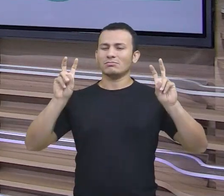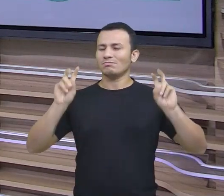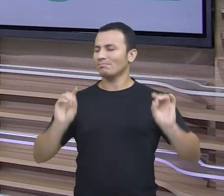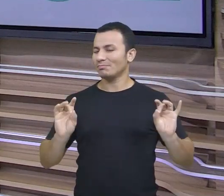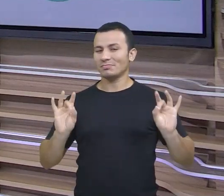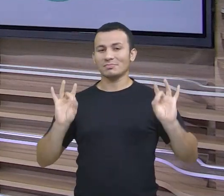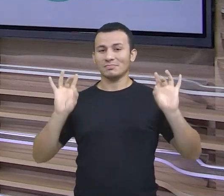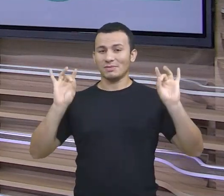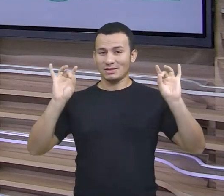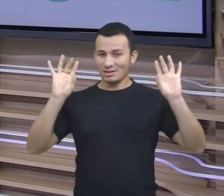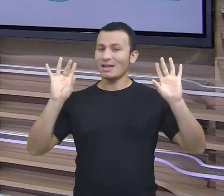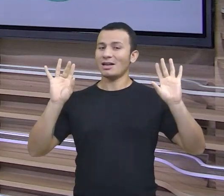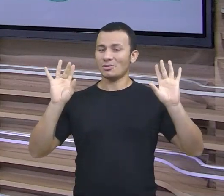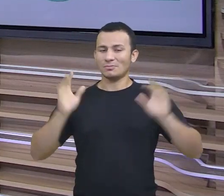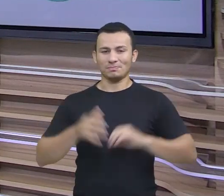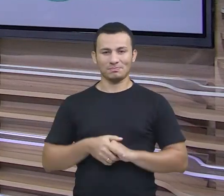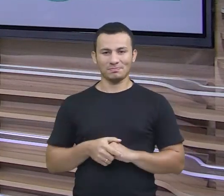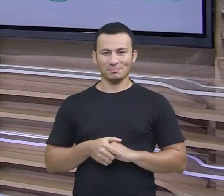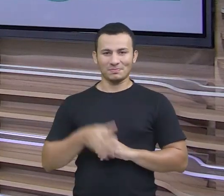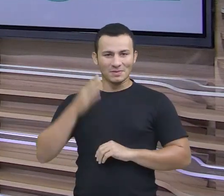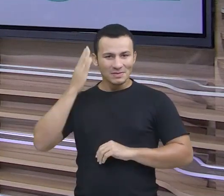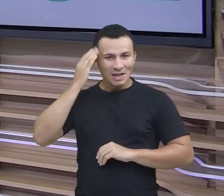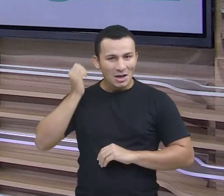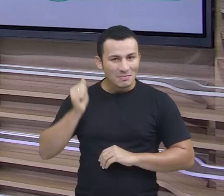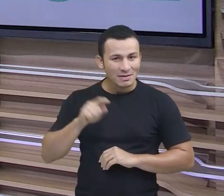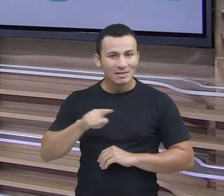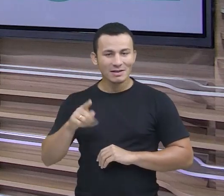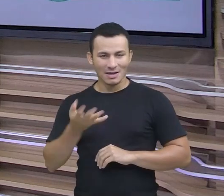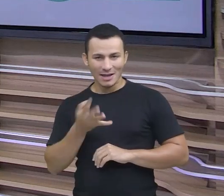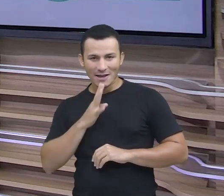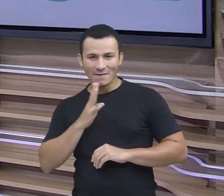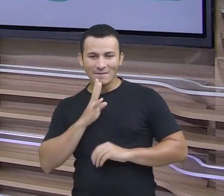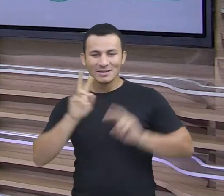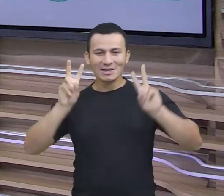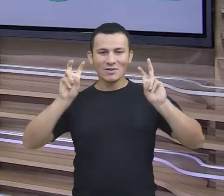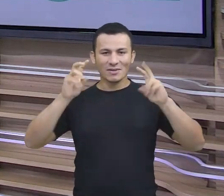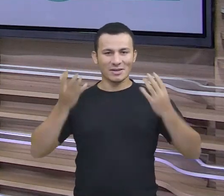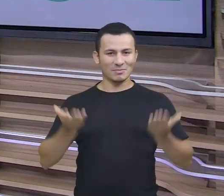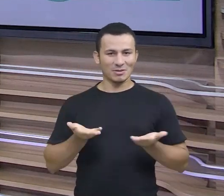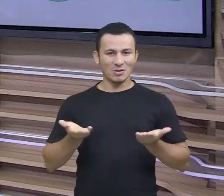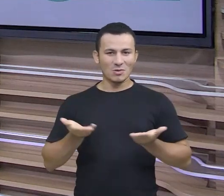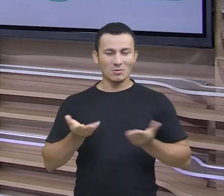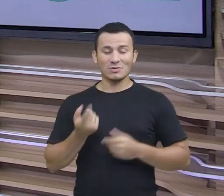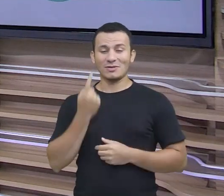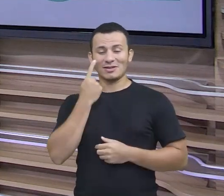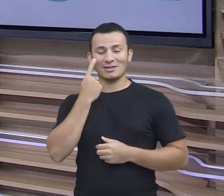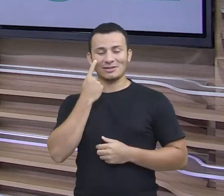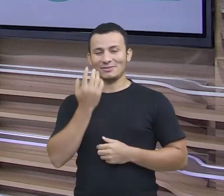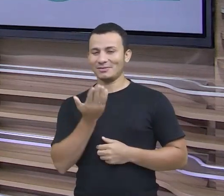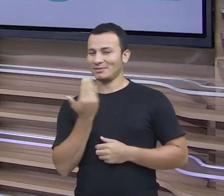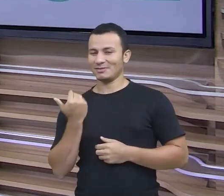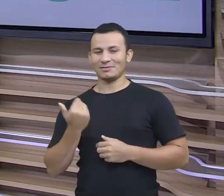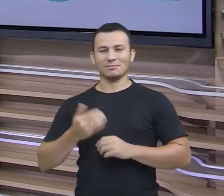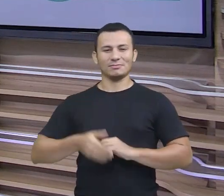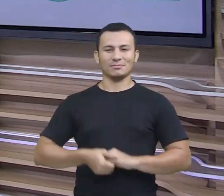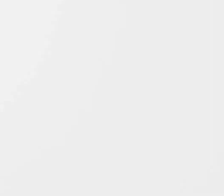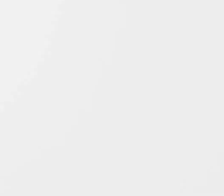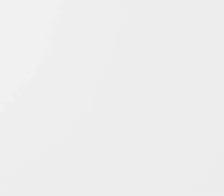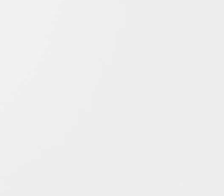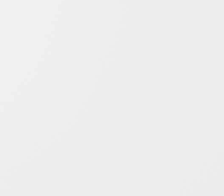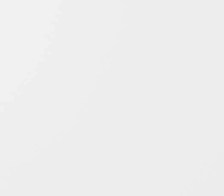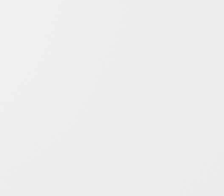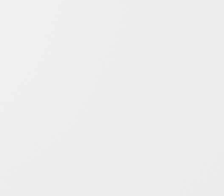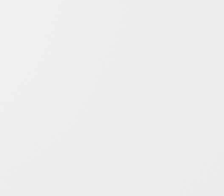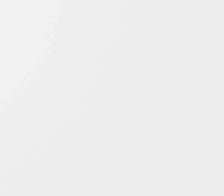para vocês. Sabia disso? Querem conhecer o nosso conteúdo de hoje? Então vamos lá conhecer o nosso conteúdo.